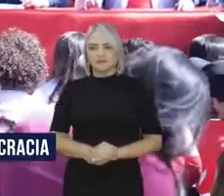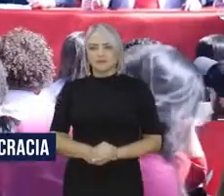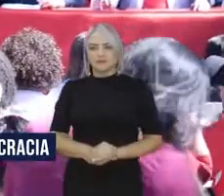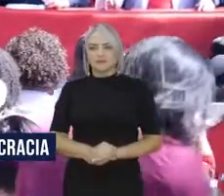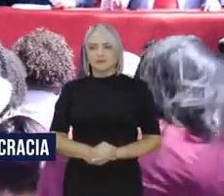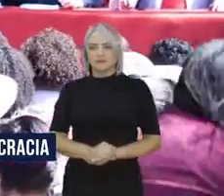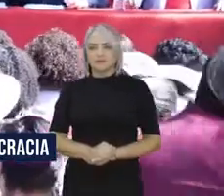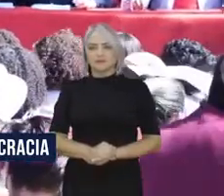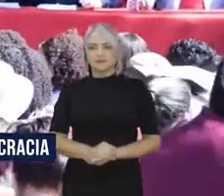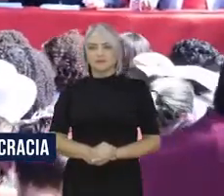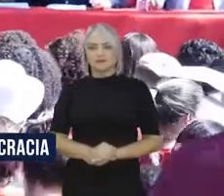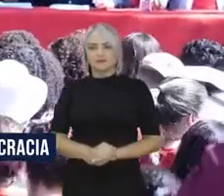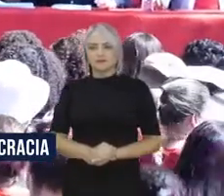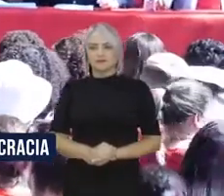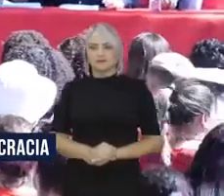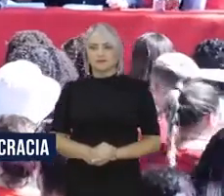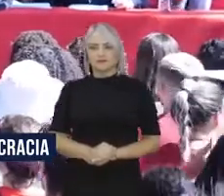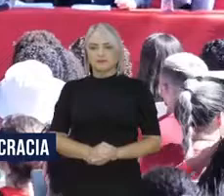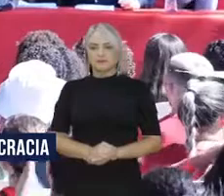Obrigado.